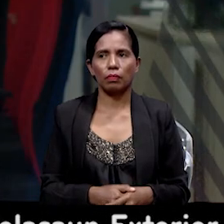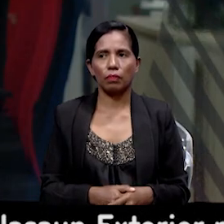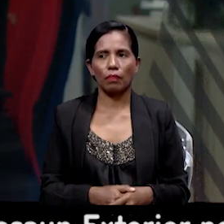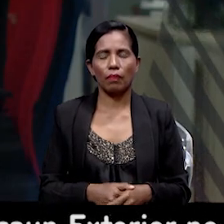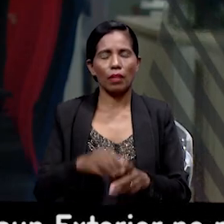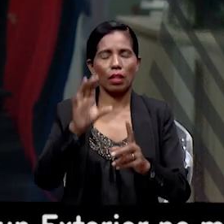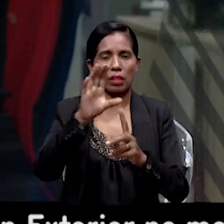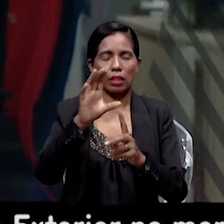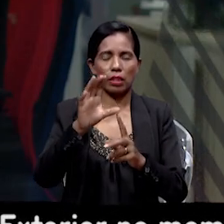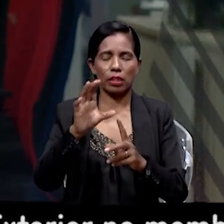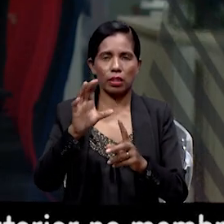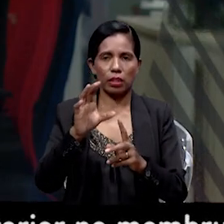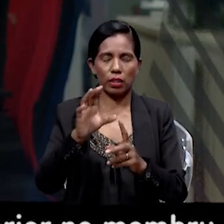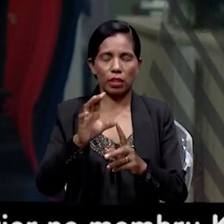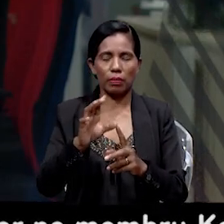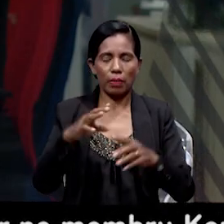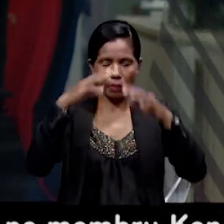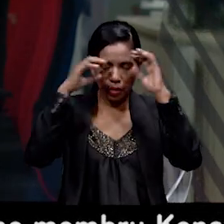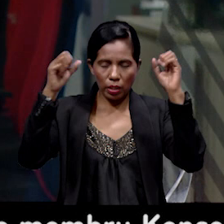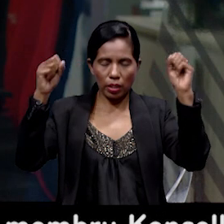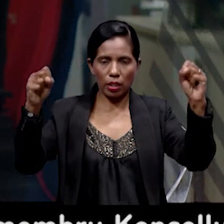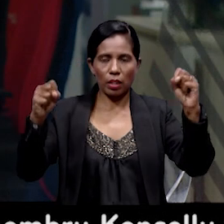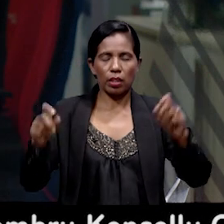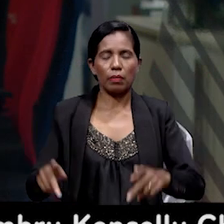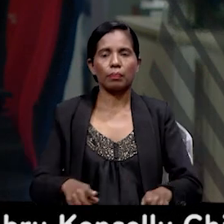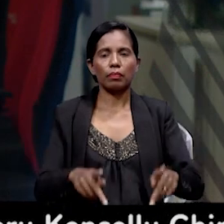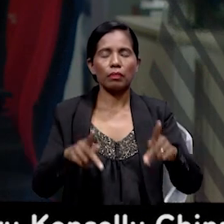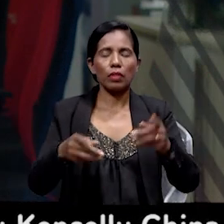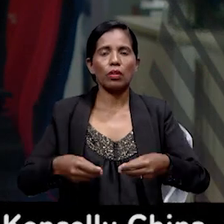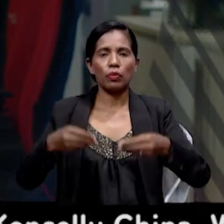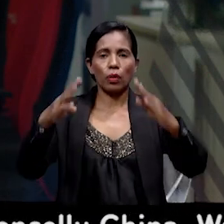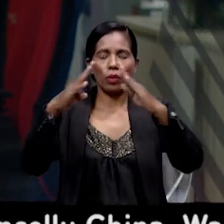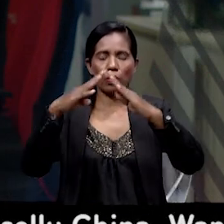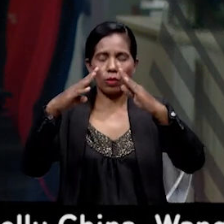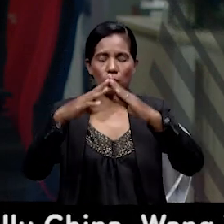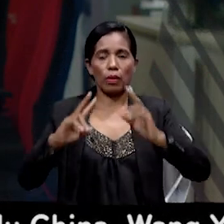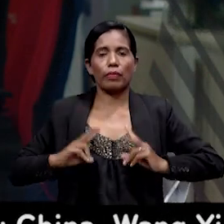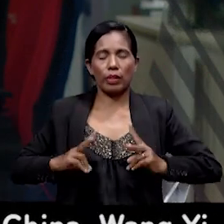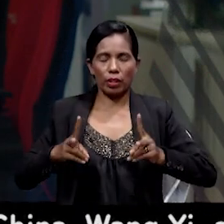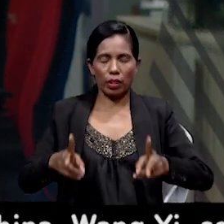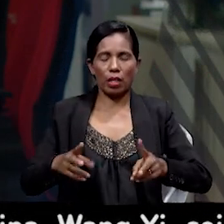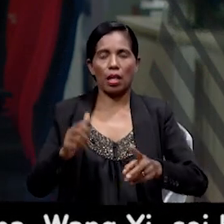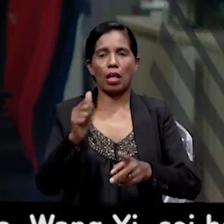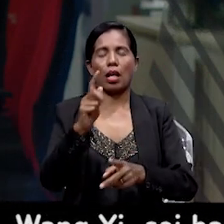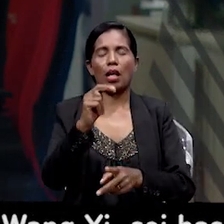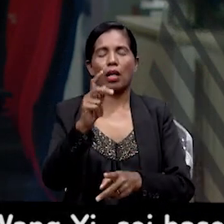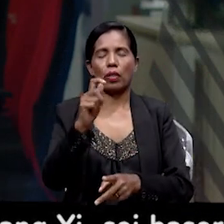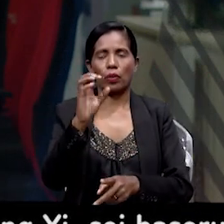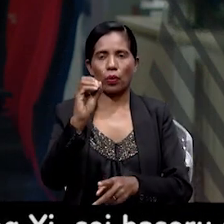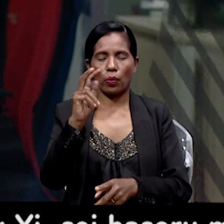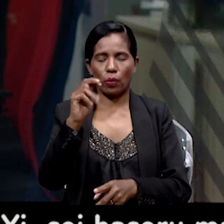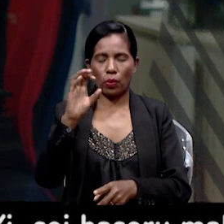Chefe Casa Civil Presidência República entrega uma ba veterano Antônio Malterça de Deus,